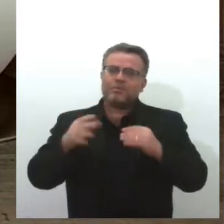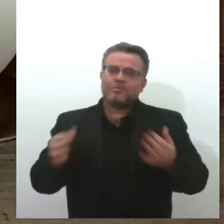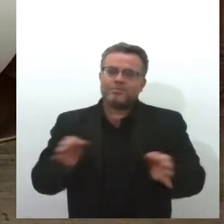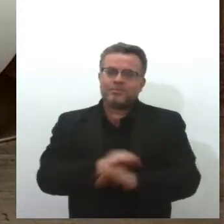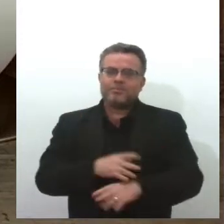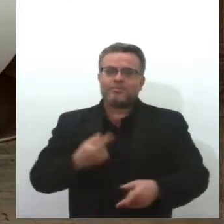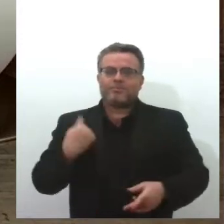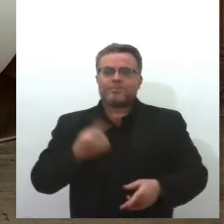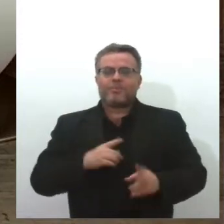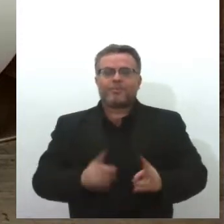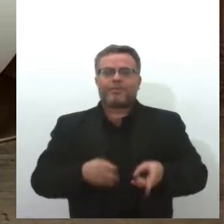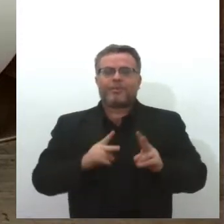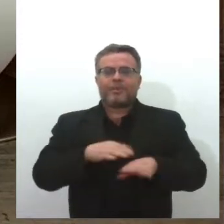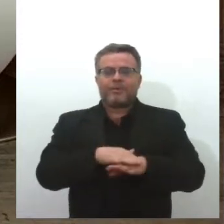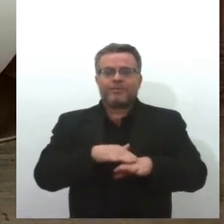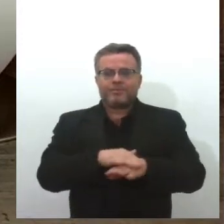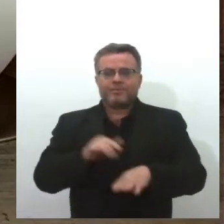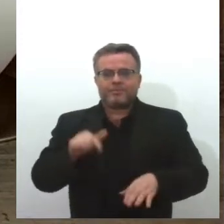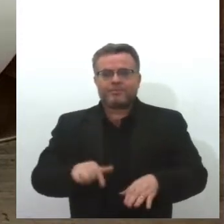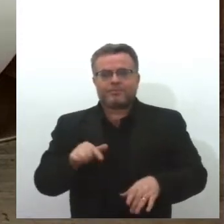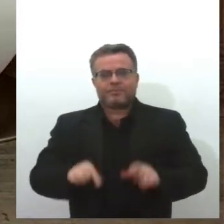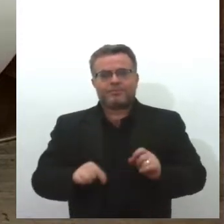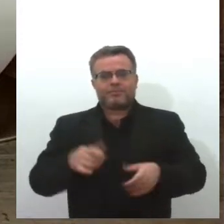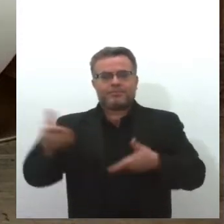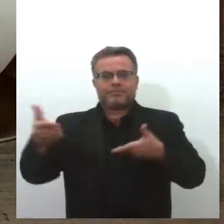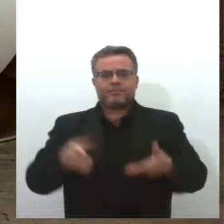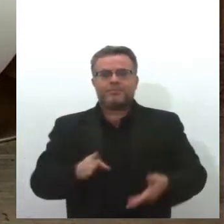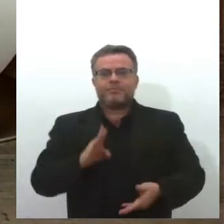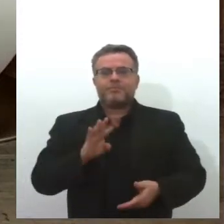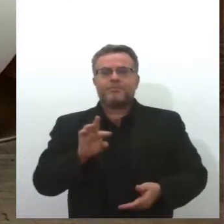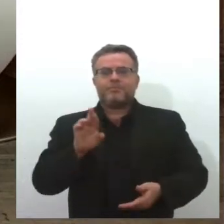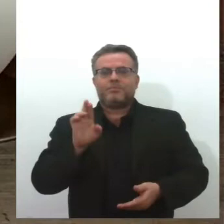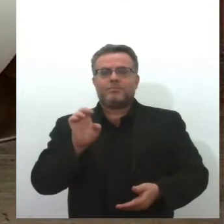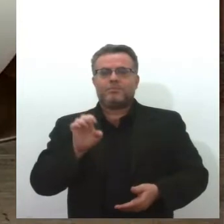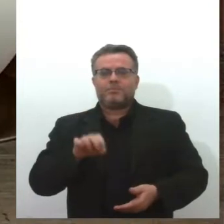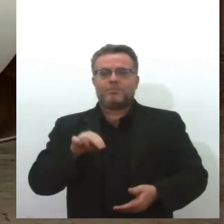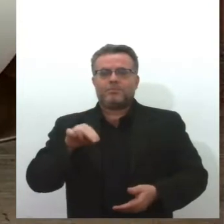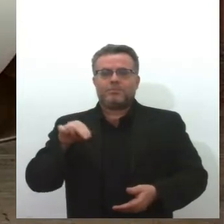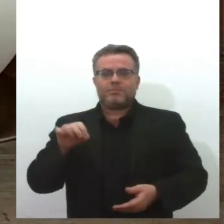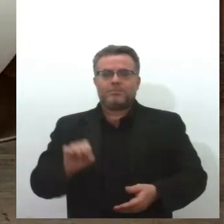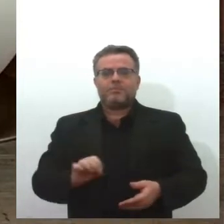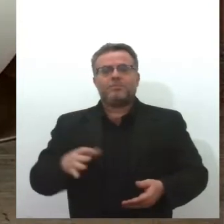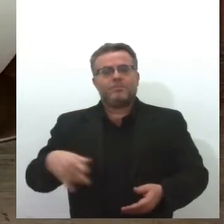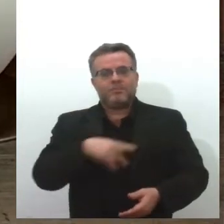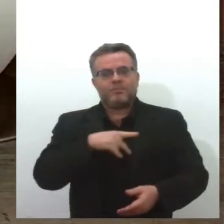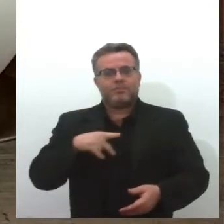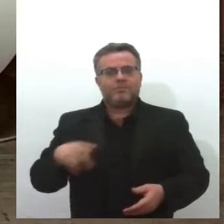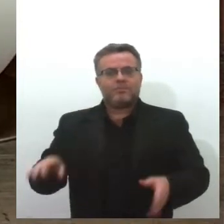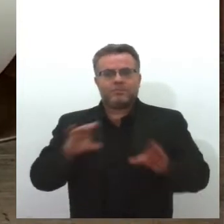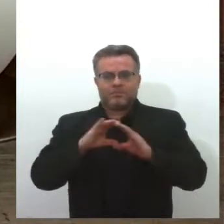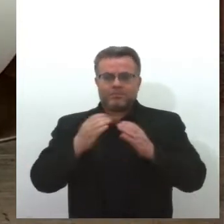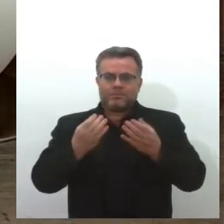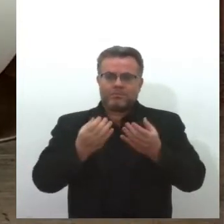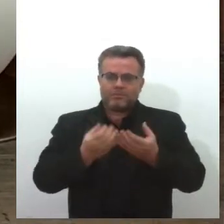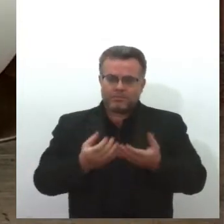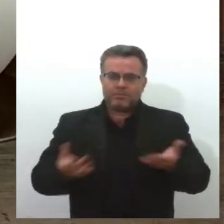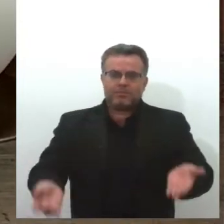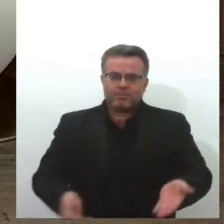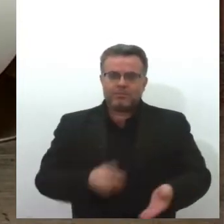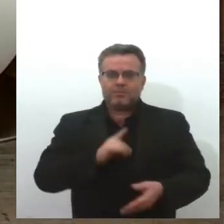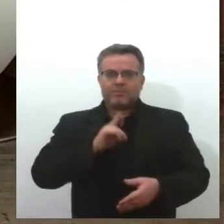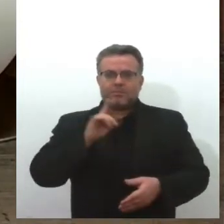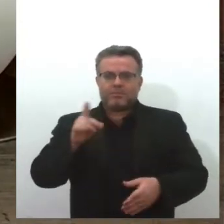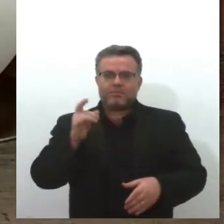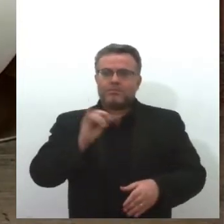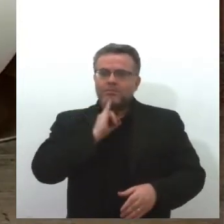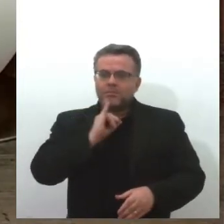aqui a nossa conversa agora recebendo o Breno Barreto, que é presidente da Câmara de Dirigentes Logísticos. Está lá em Itabaiana, a